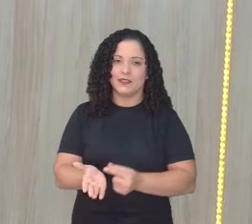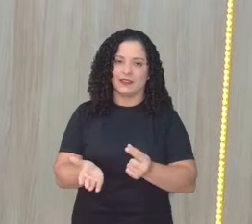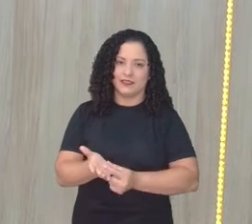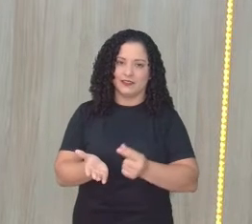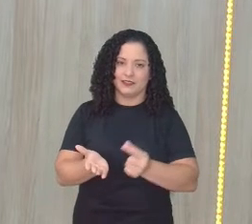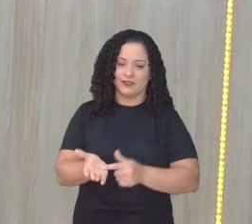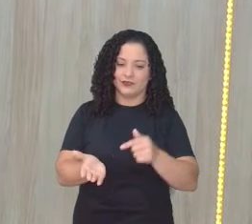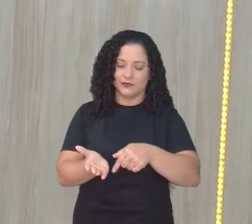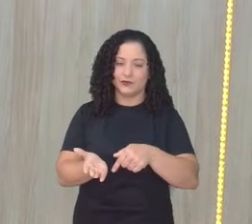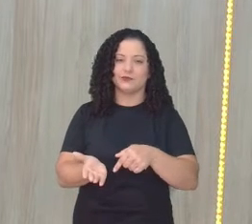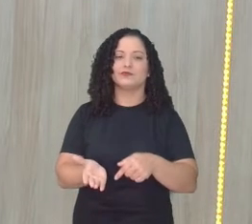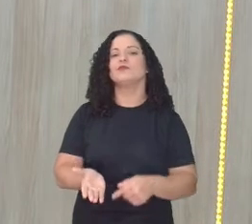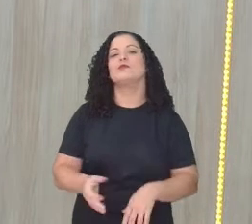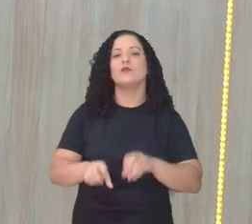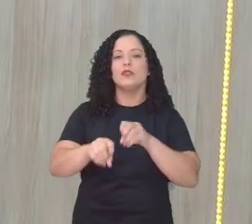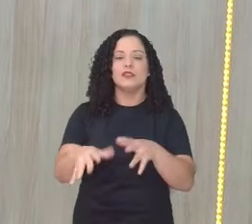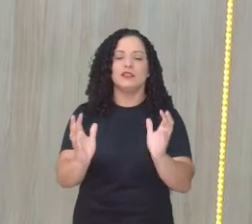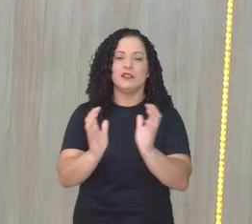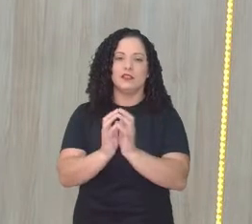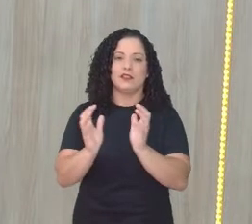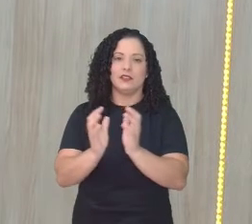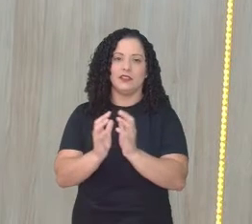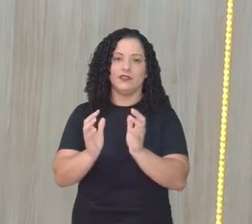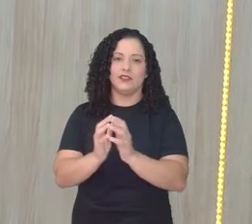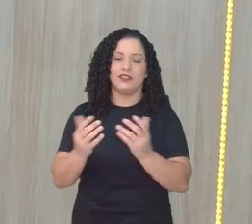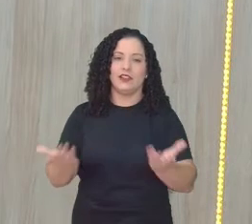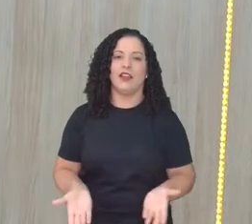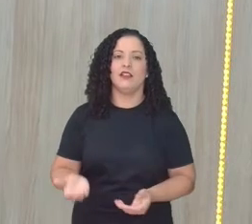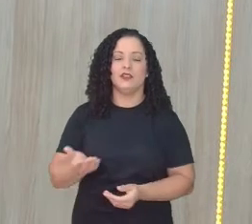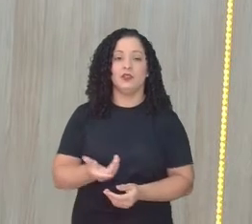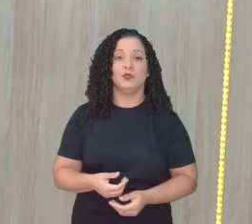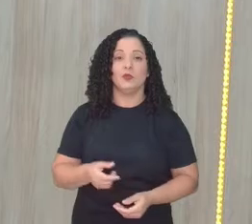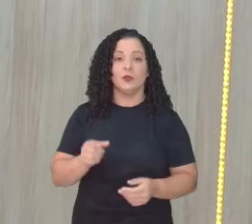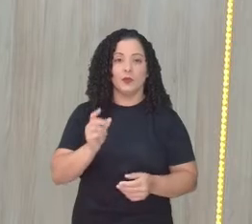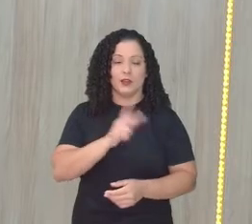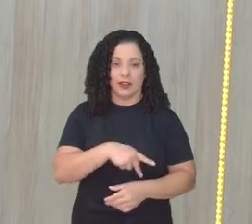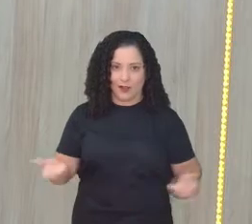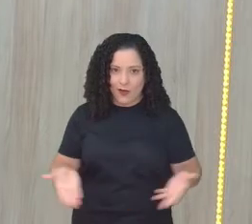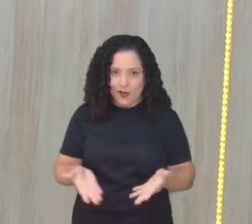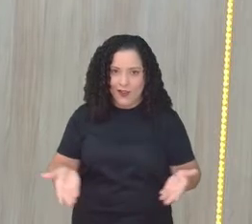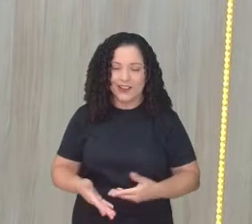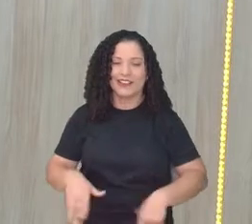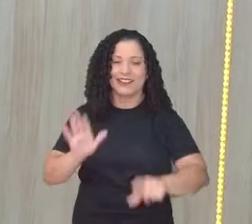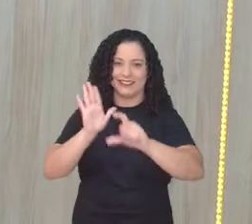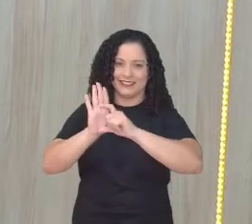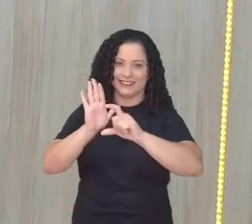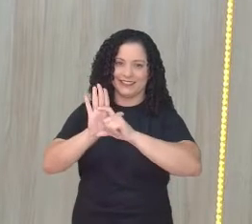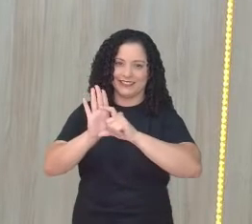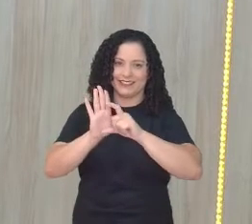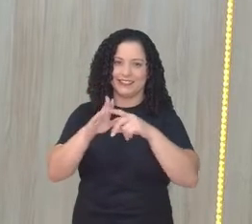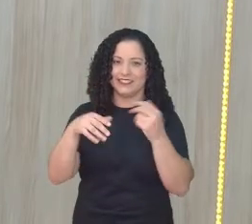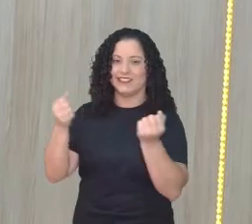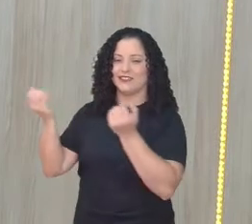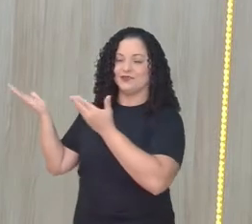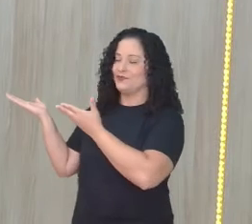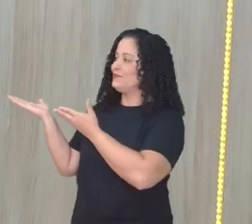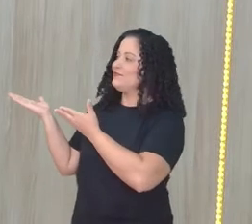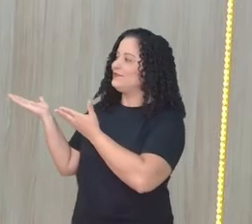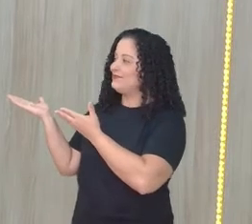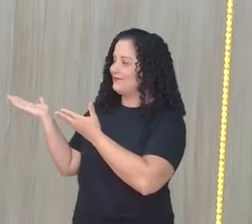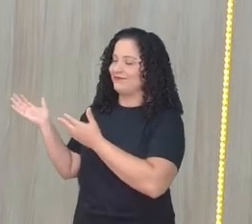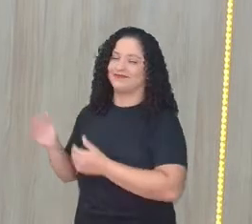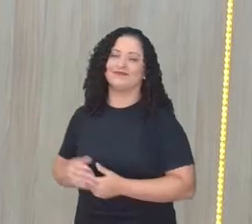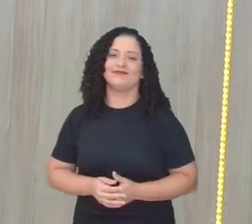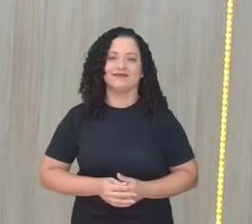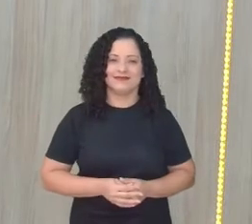do Educa Recife, que o nosso colega, meu xará Juninho aí, ó, vai jogar aqui no cantinho o QR Code aí,